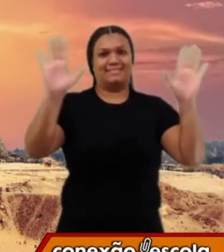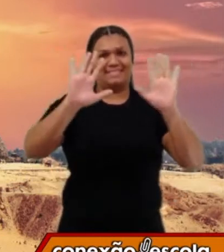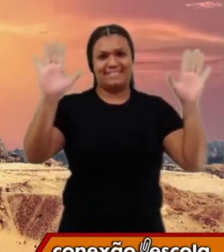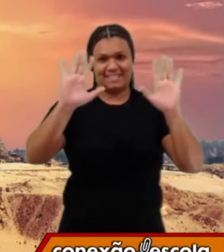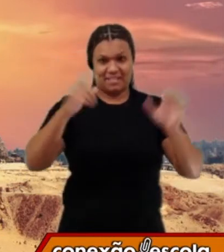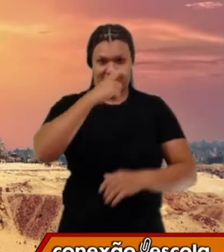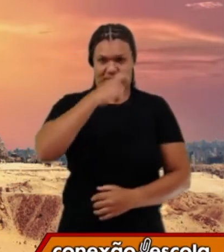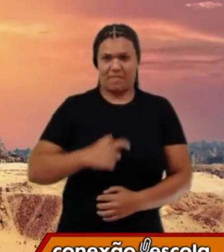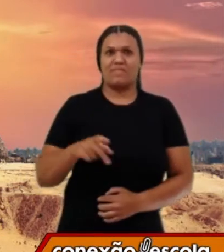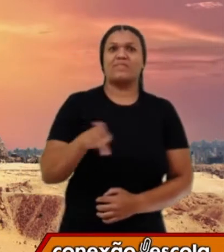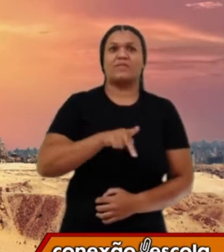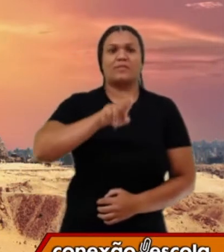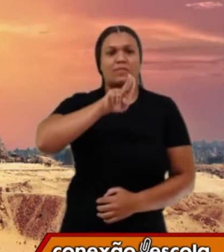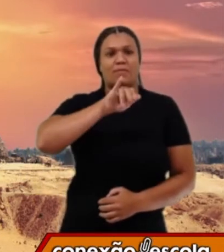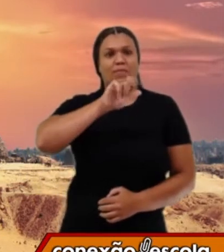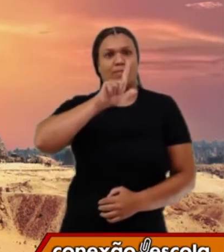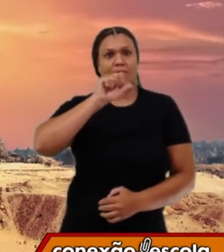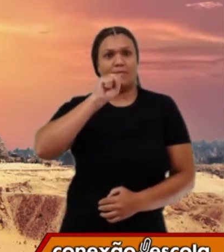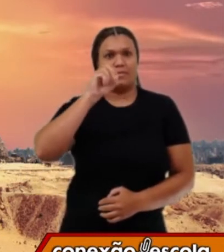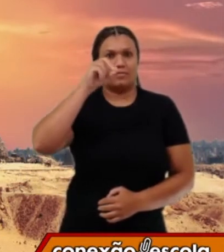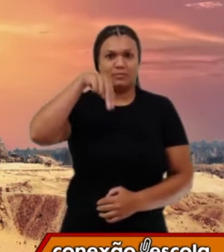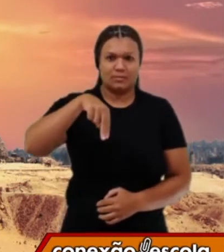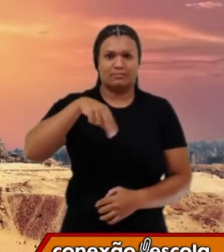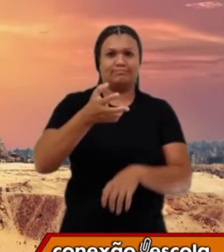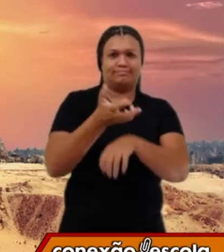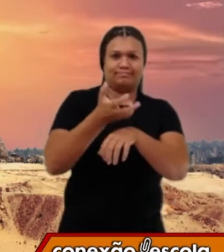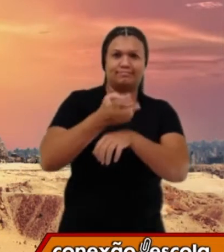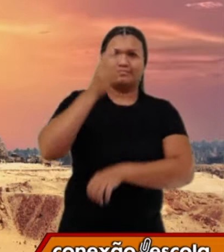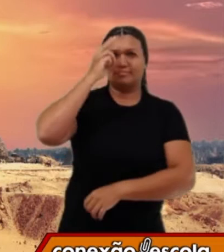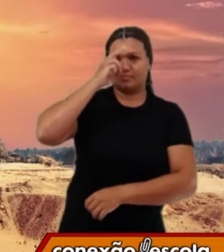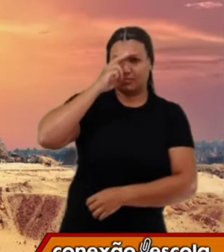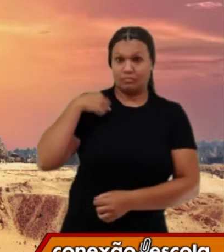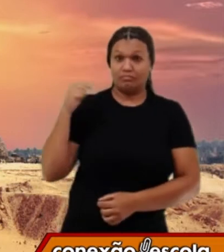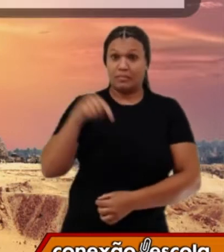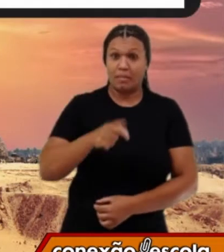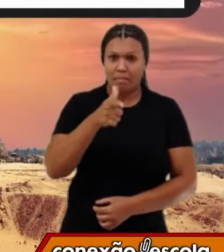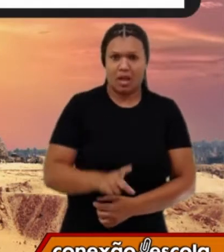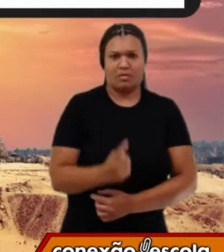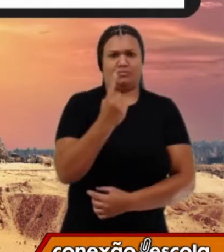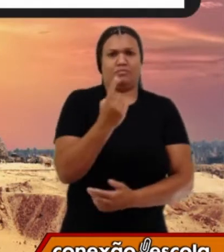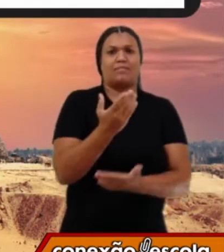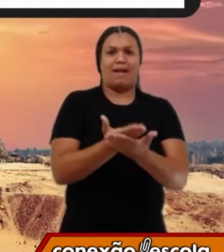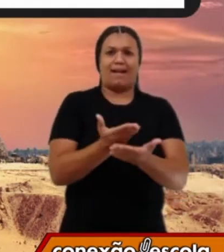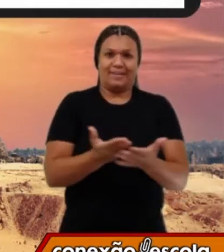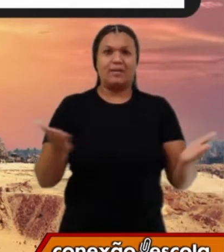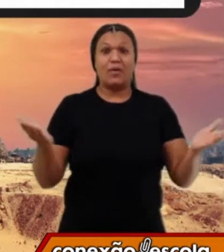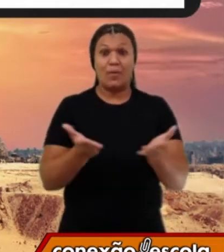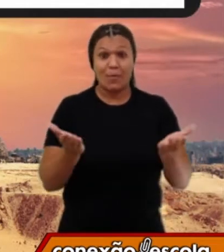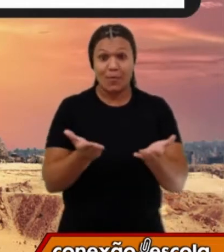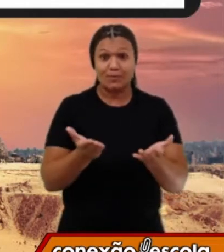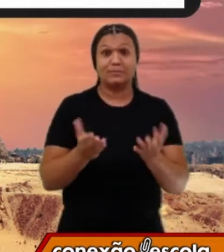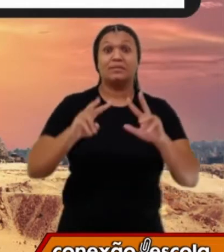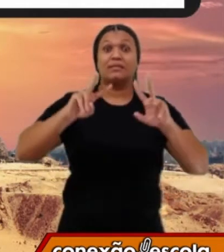Olá, sou o professor Wilson Duarte, professor de História, e nós estamos aqui para mais uma aula. E nesta aula de hoje nós falaremos